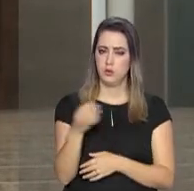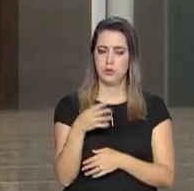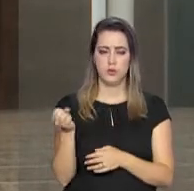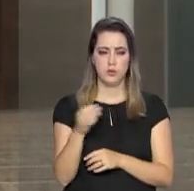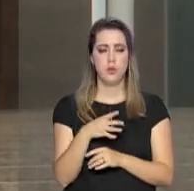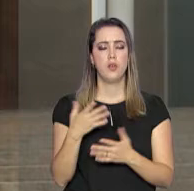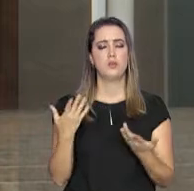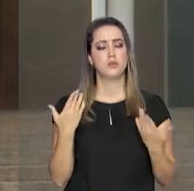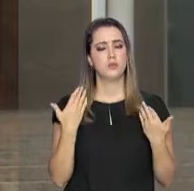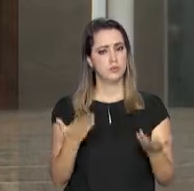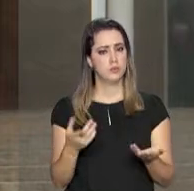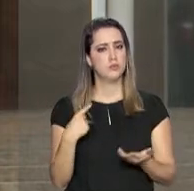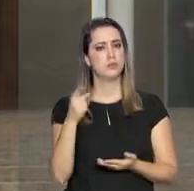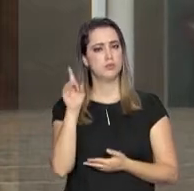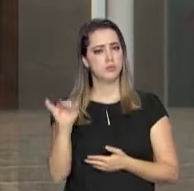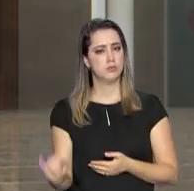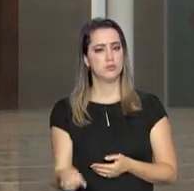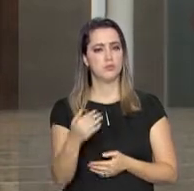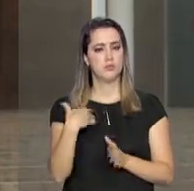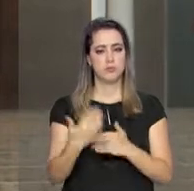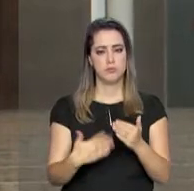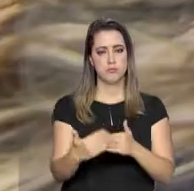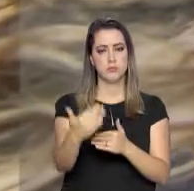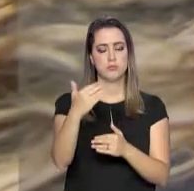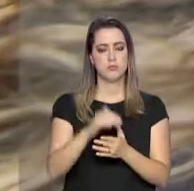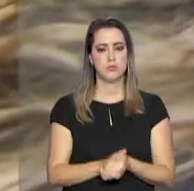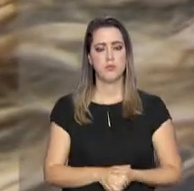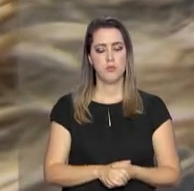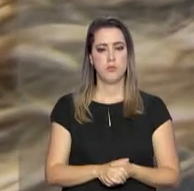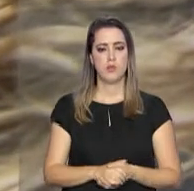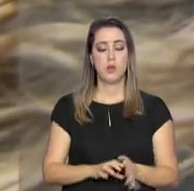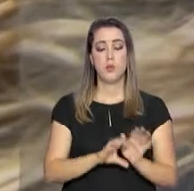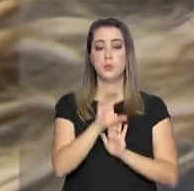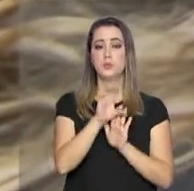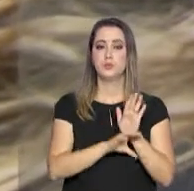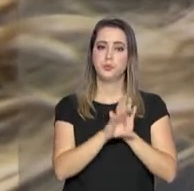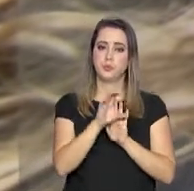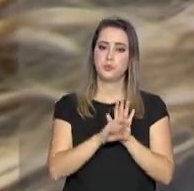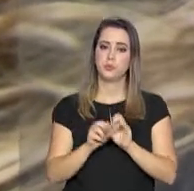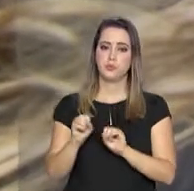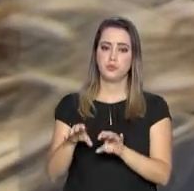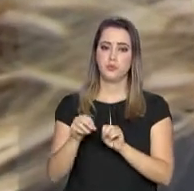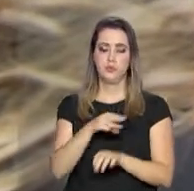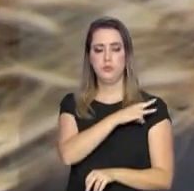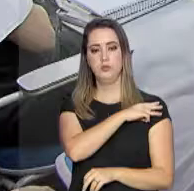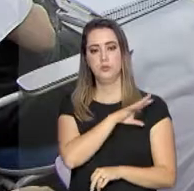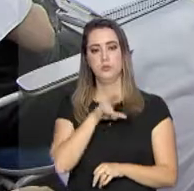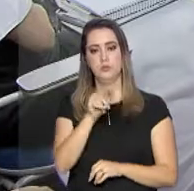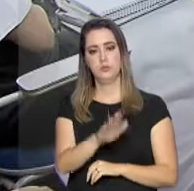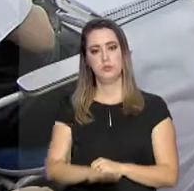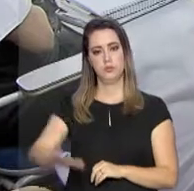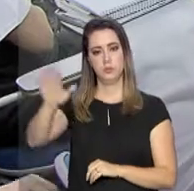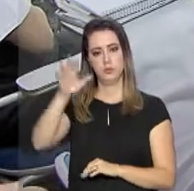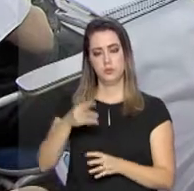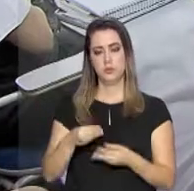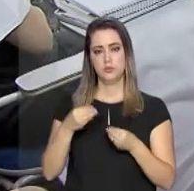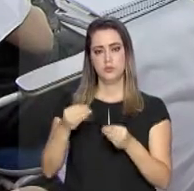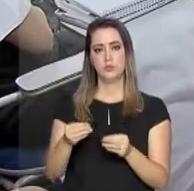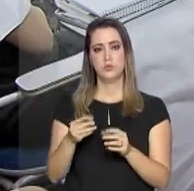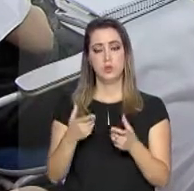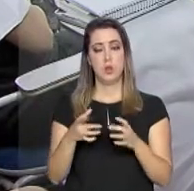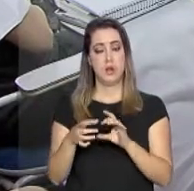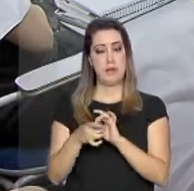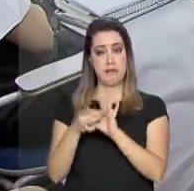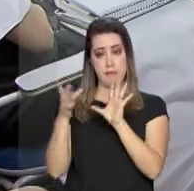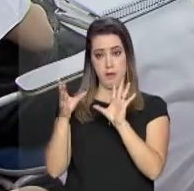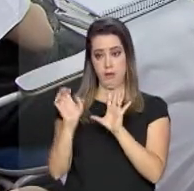sasha que vai ser uma grande oportunidade de a gente é o site a base vai flexibilizar o ensino médio de todo o país deixando os estados